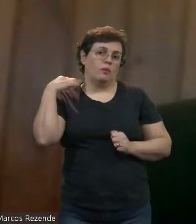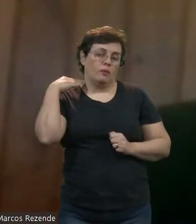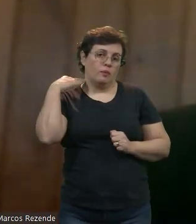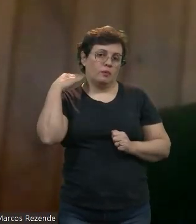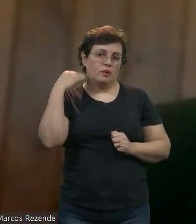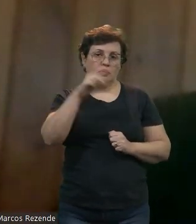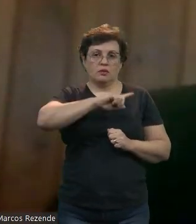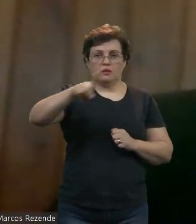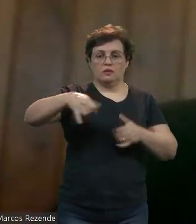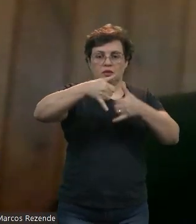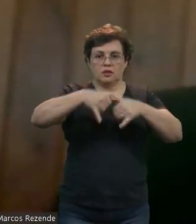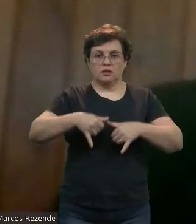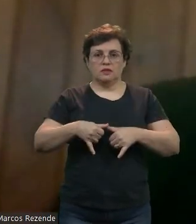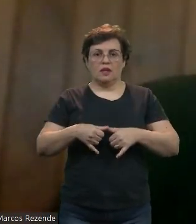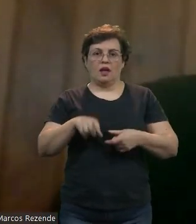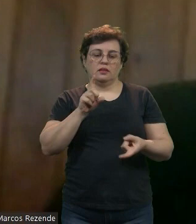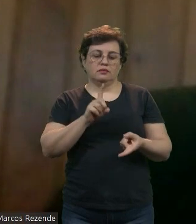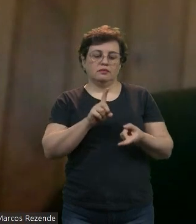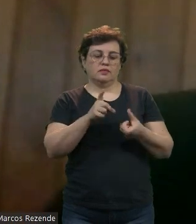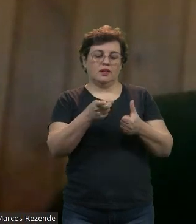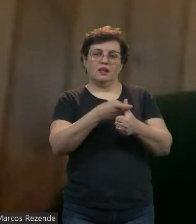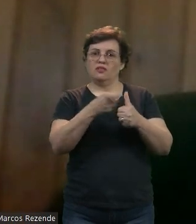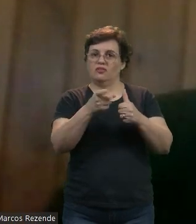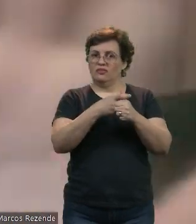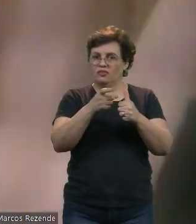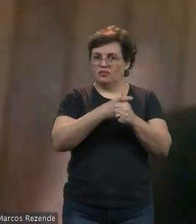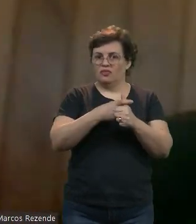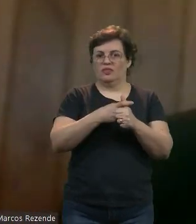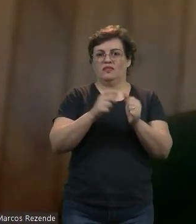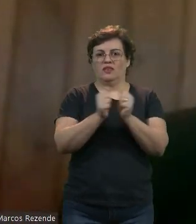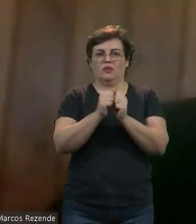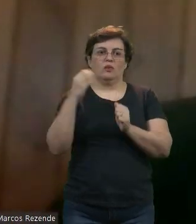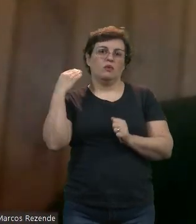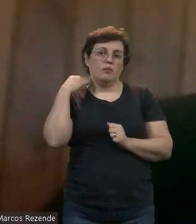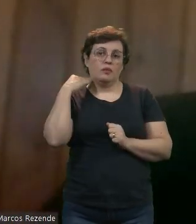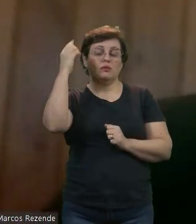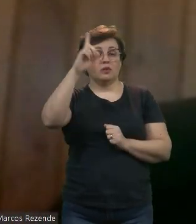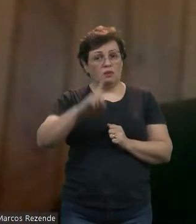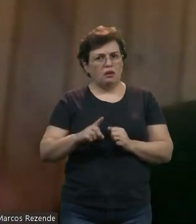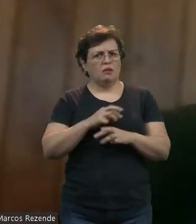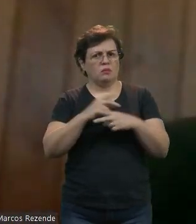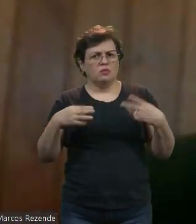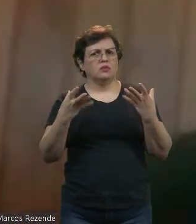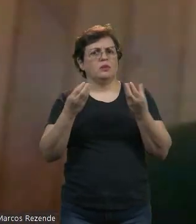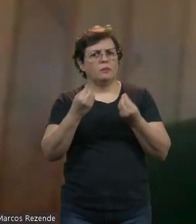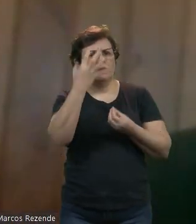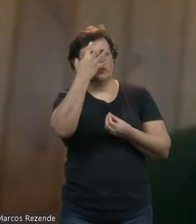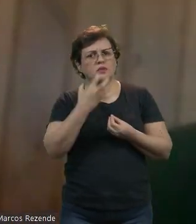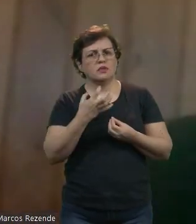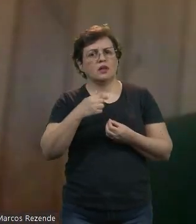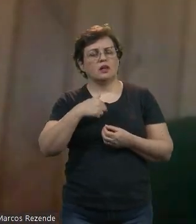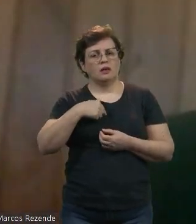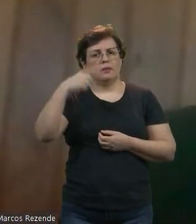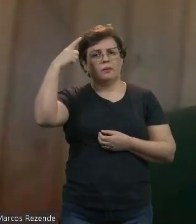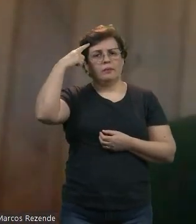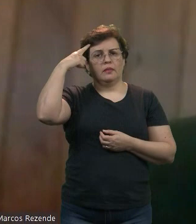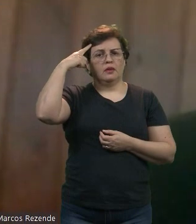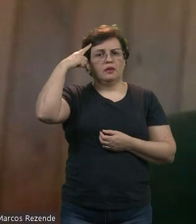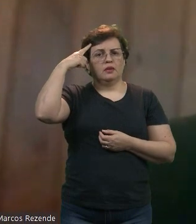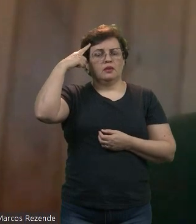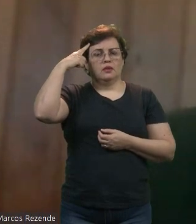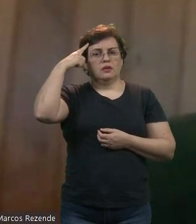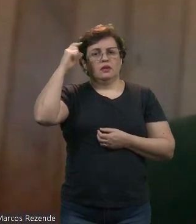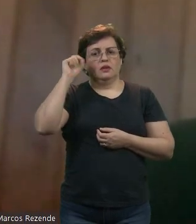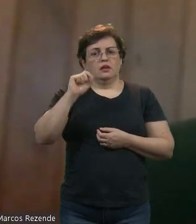vocês ficassem inadimplentes junto aos bancos. Então, é uma questão muito séria, que eu acho que dá, tenho